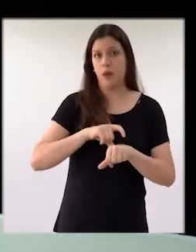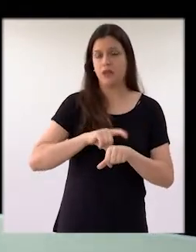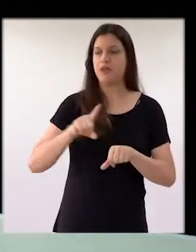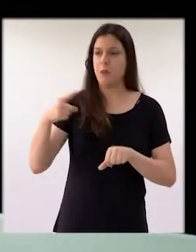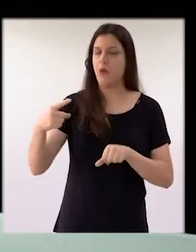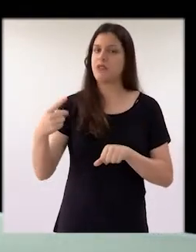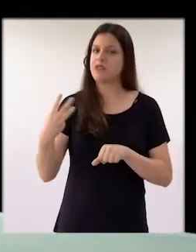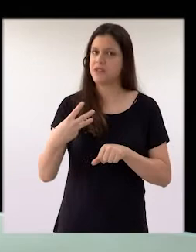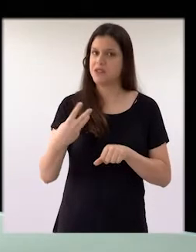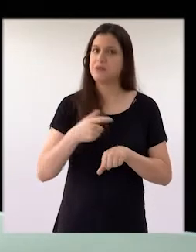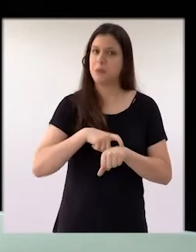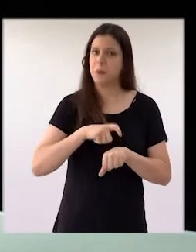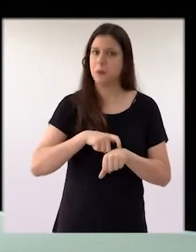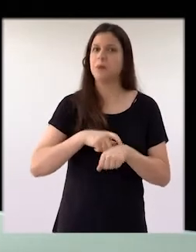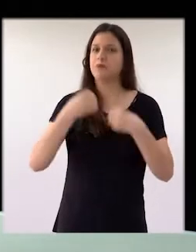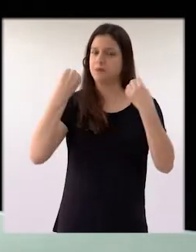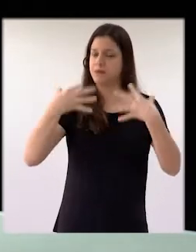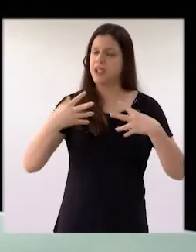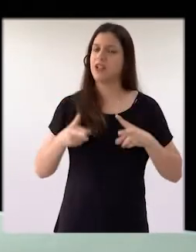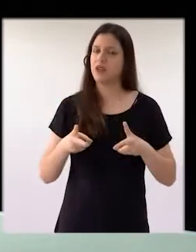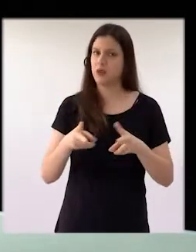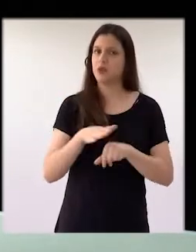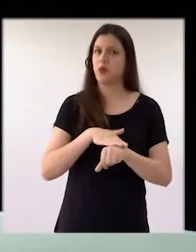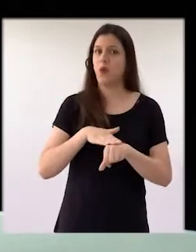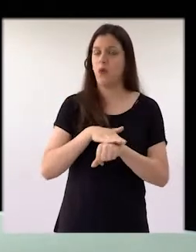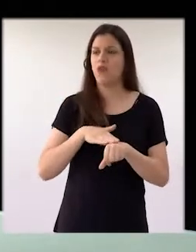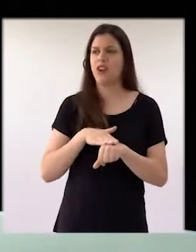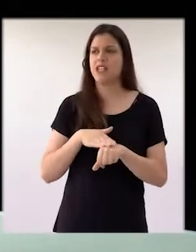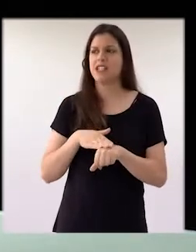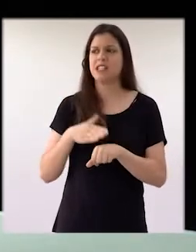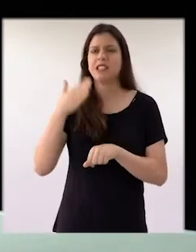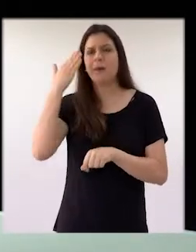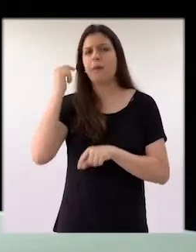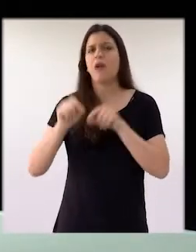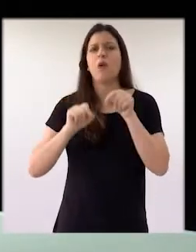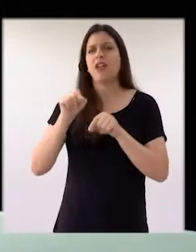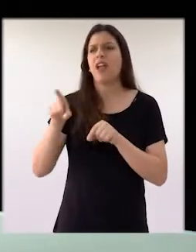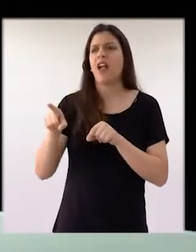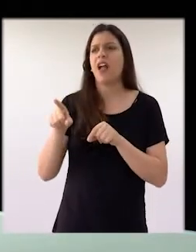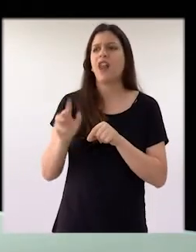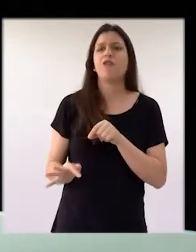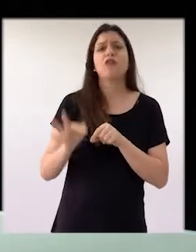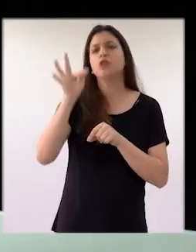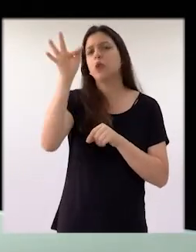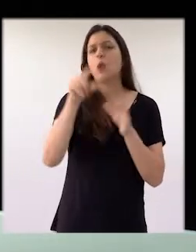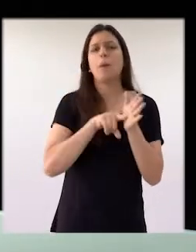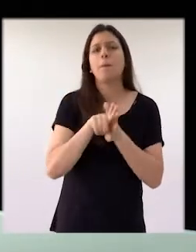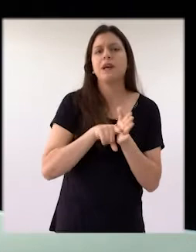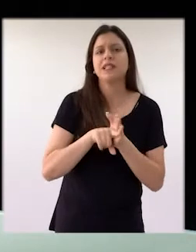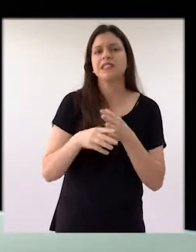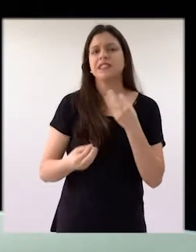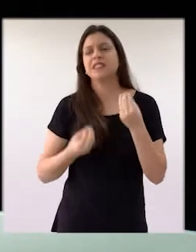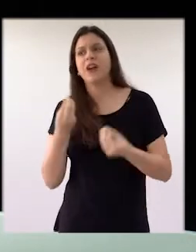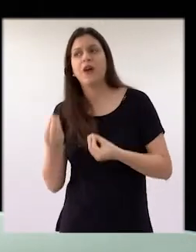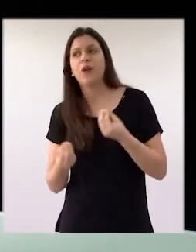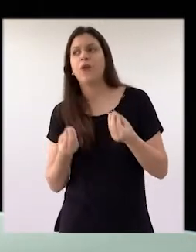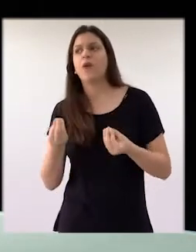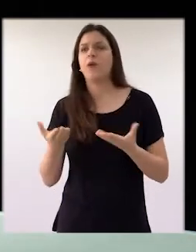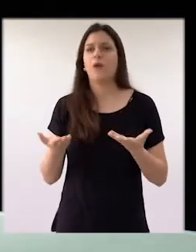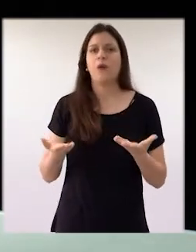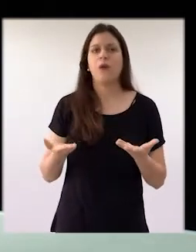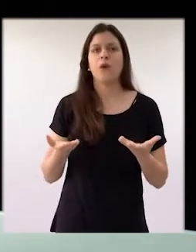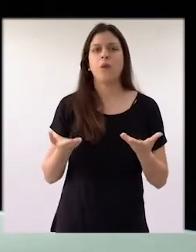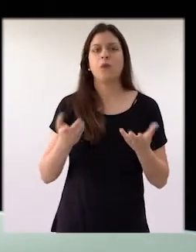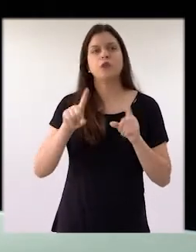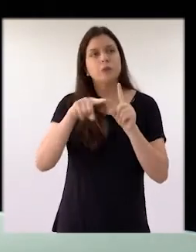bloco. No terceiro e último bloco, a gente continua a conversa com a Mariana e também tenta saber dela o que ela talvez queira pesquisar mais